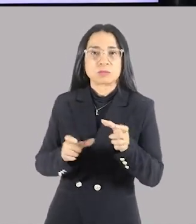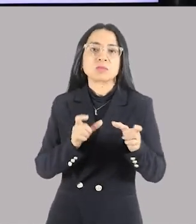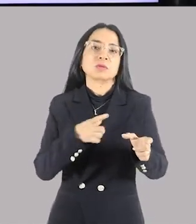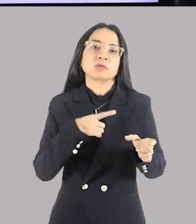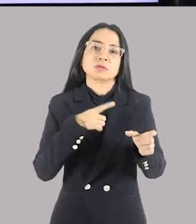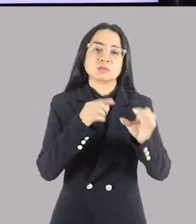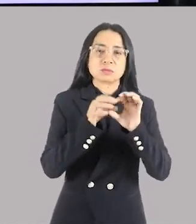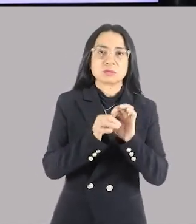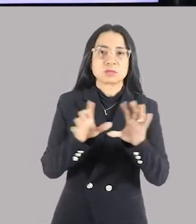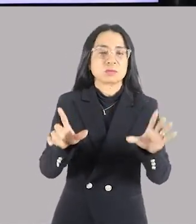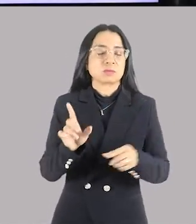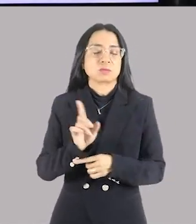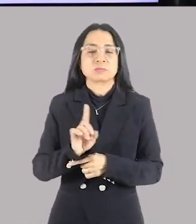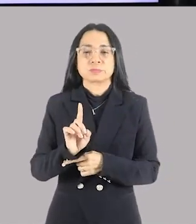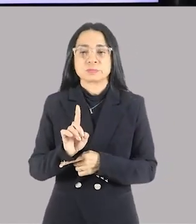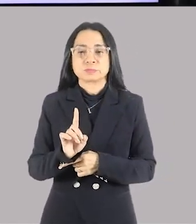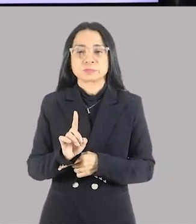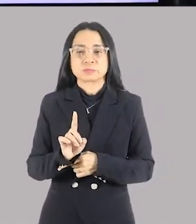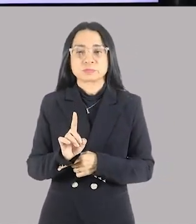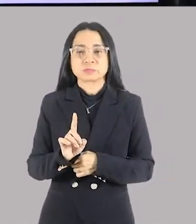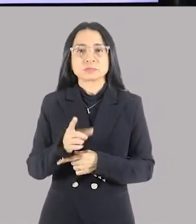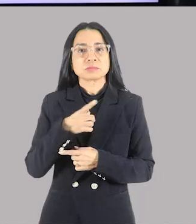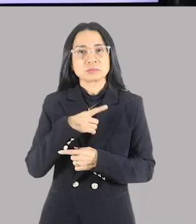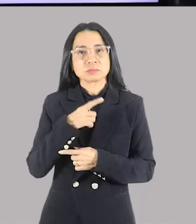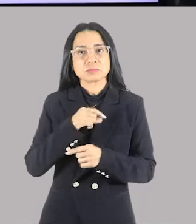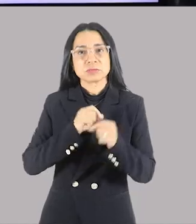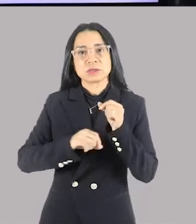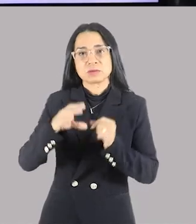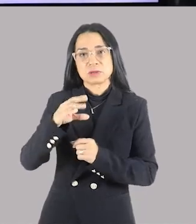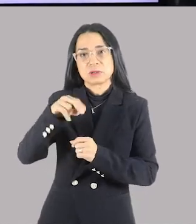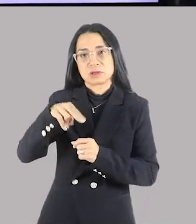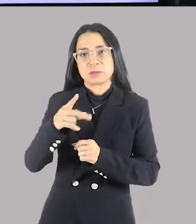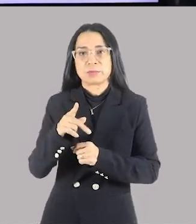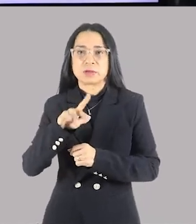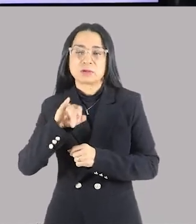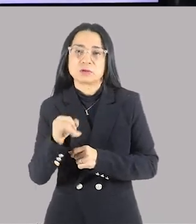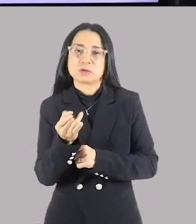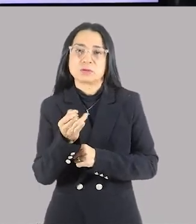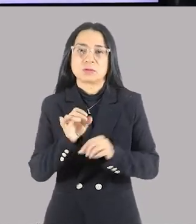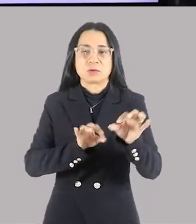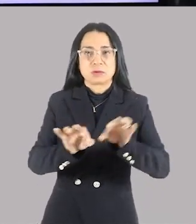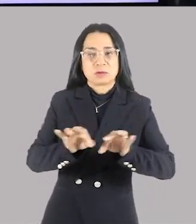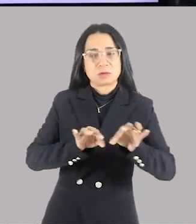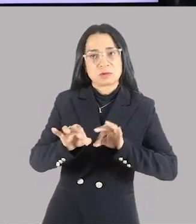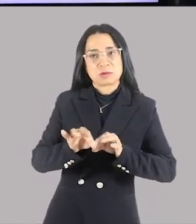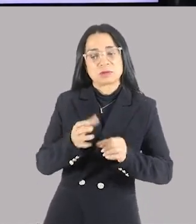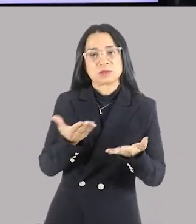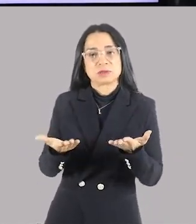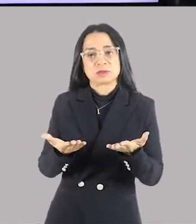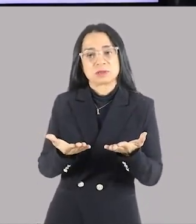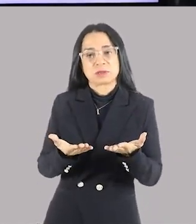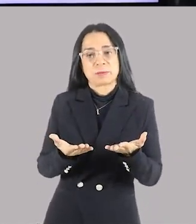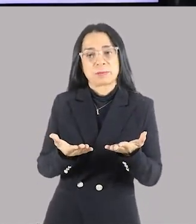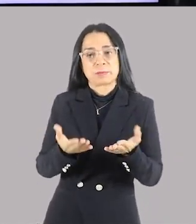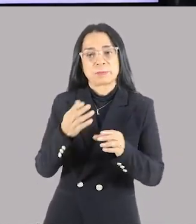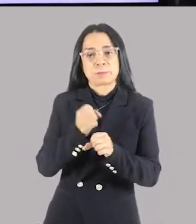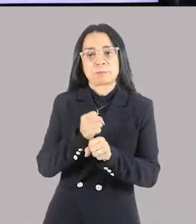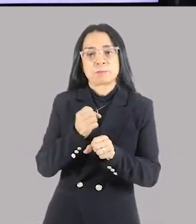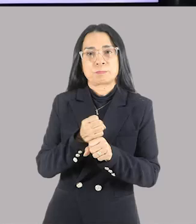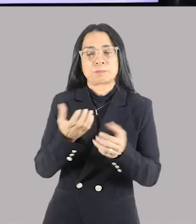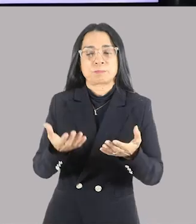essa autonomia, não são todos os órgãos que terão aí um CNPJ para organizar essa ordenação de despesas,